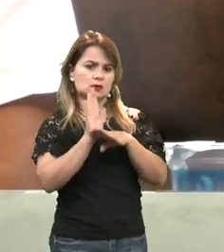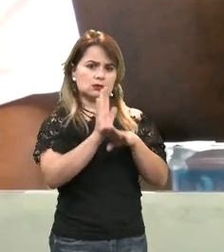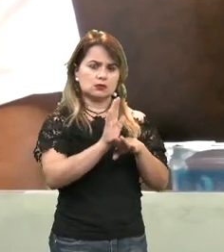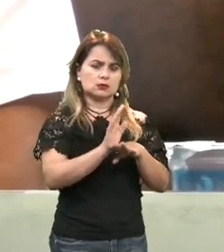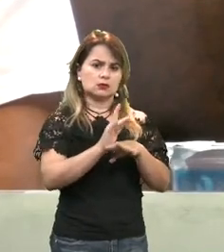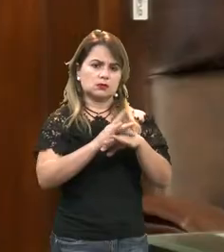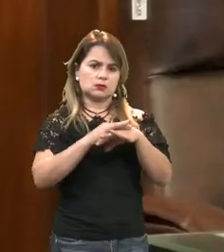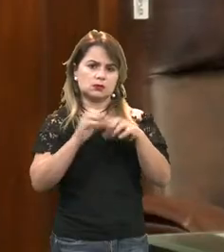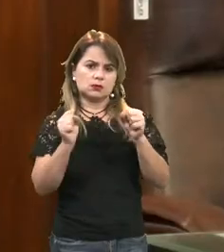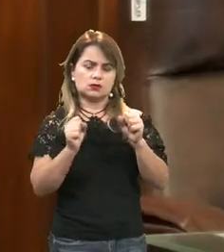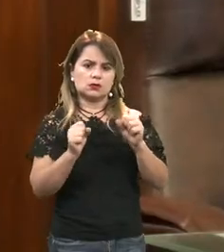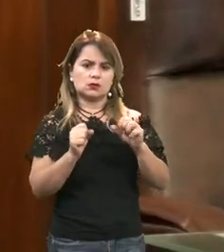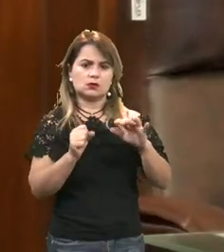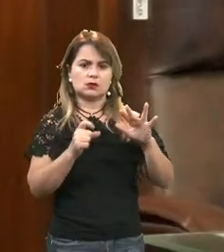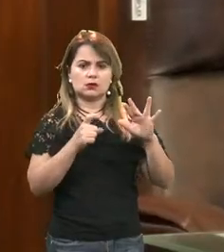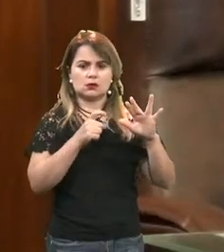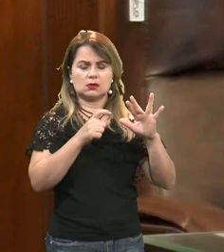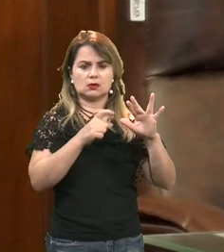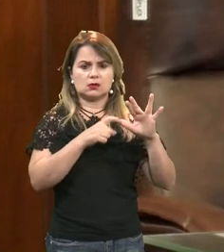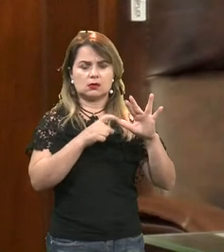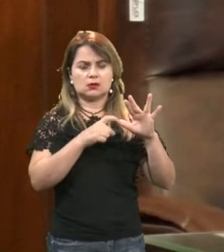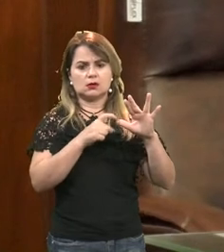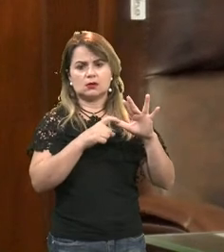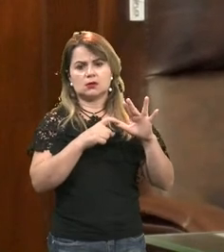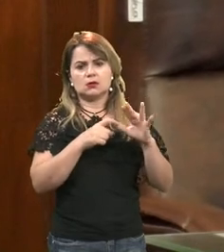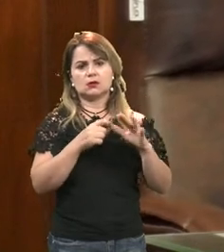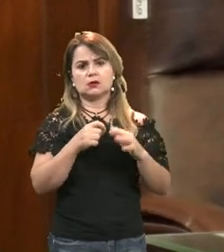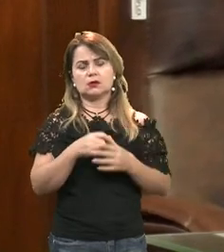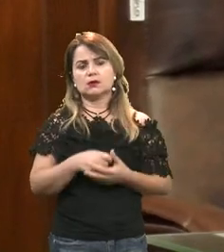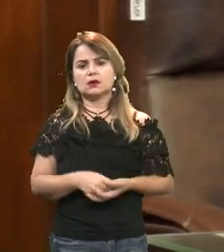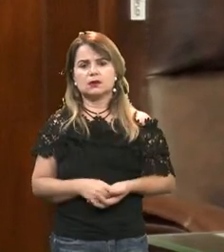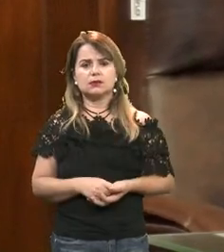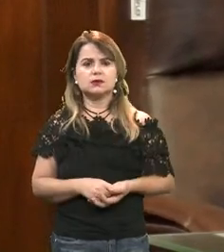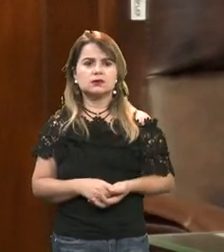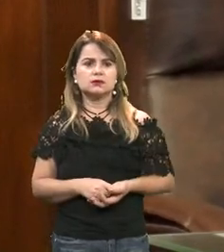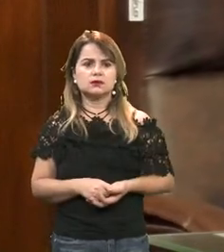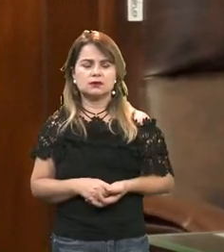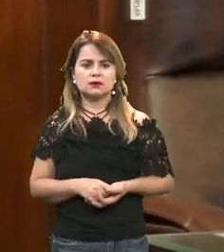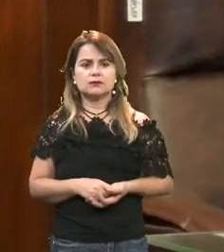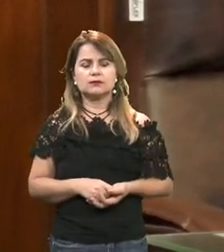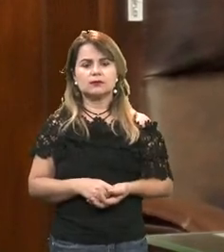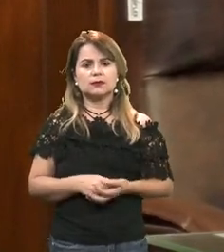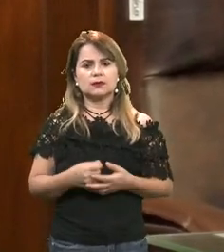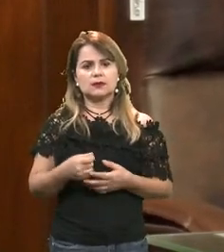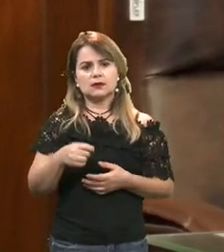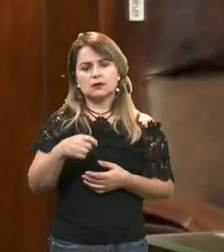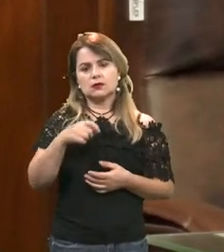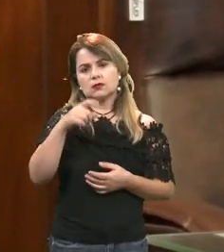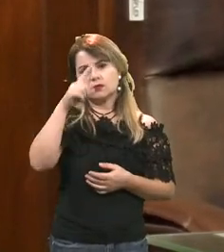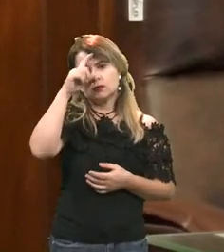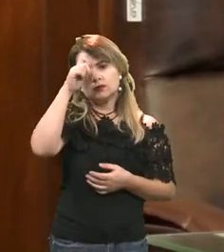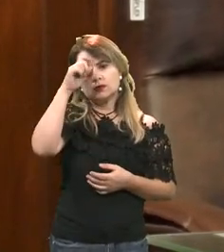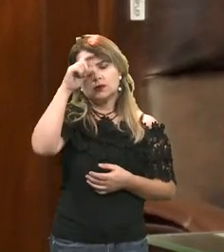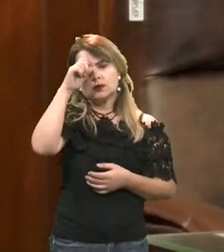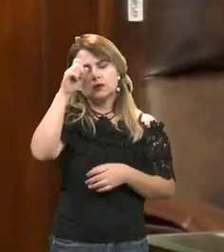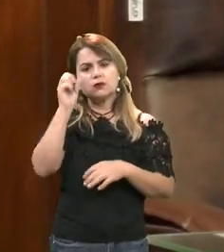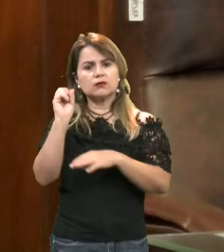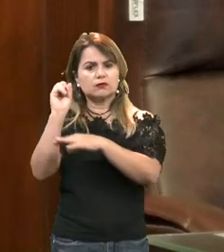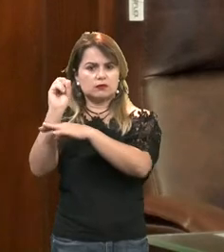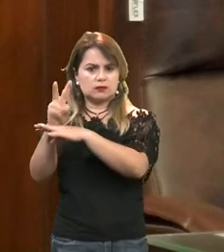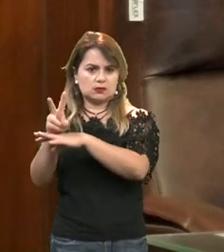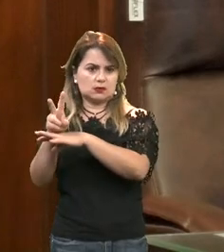consequentemente, mais vagas em UTI disponíveis a outros pacientes. Vamos refletir um pouquinho sobre isso. Há